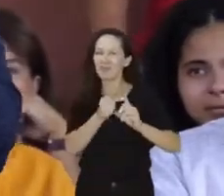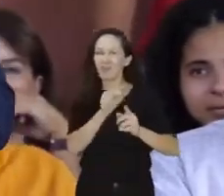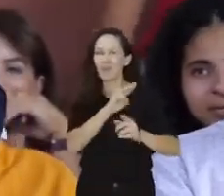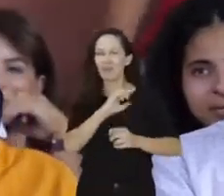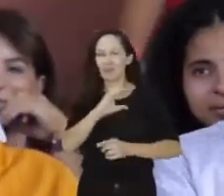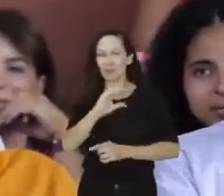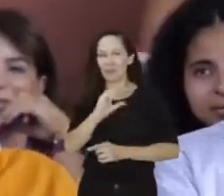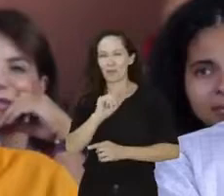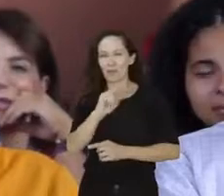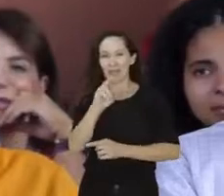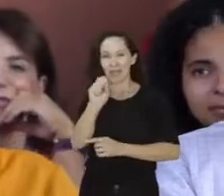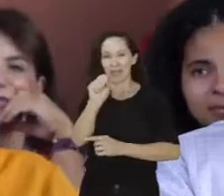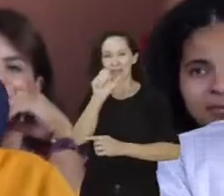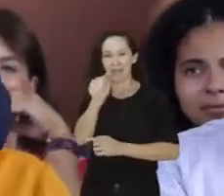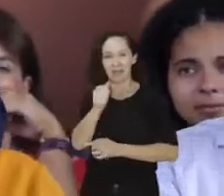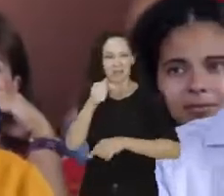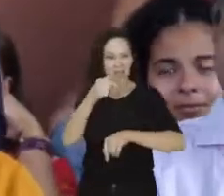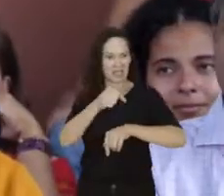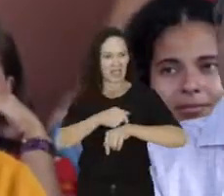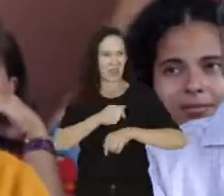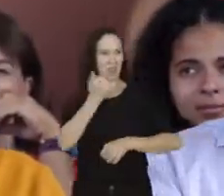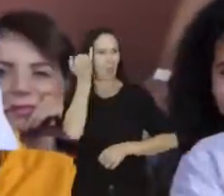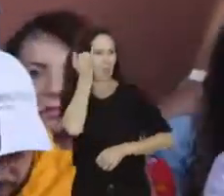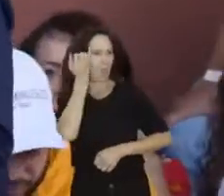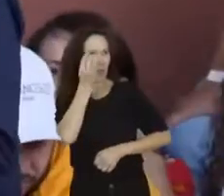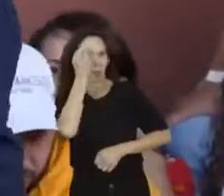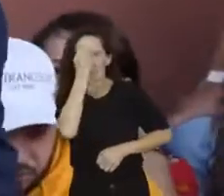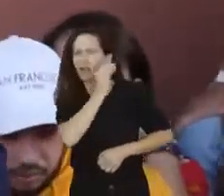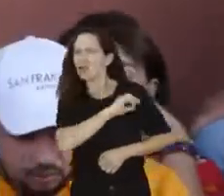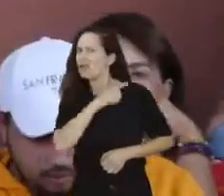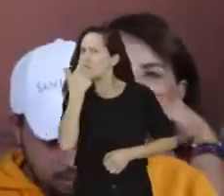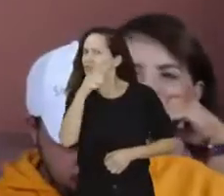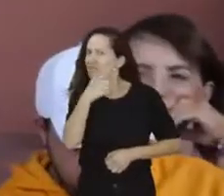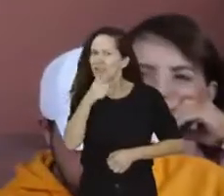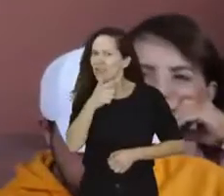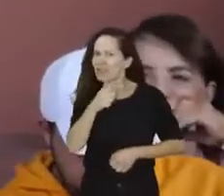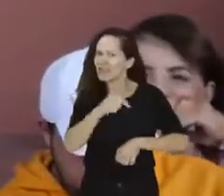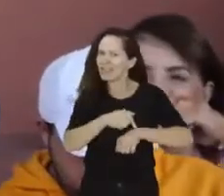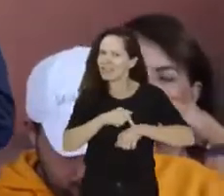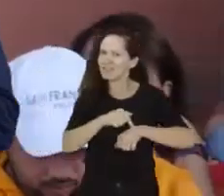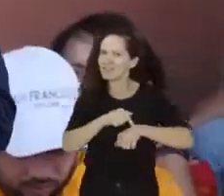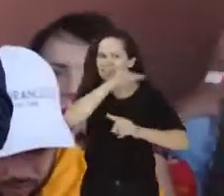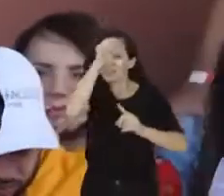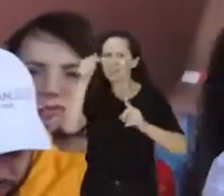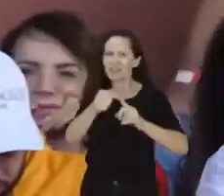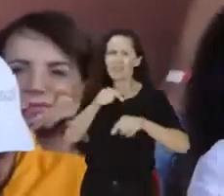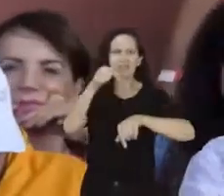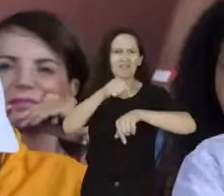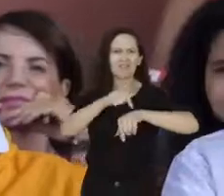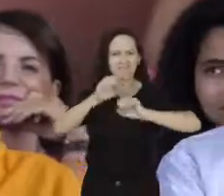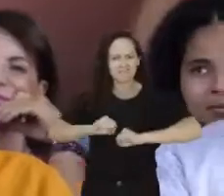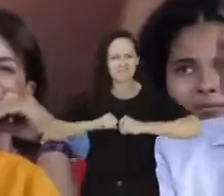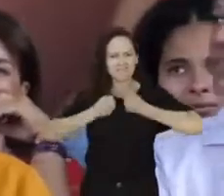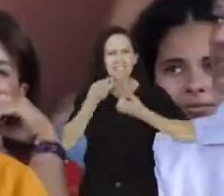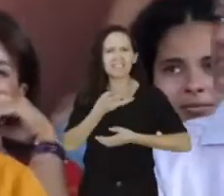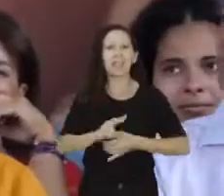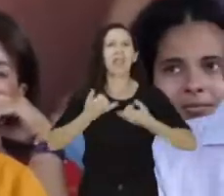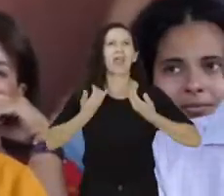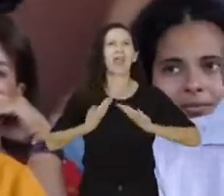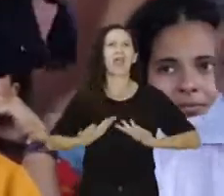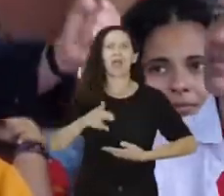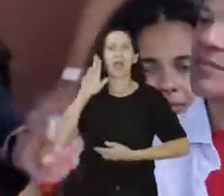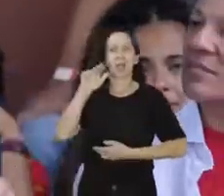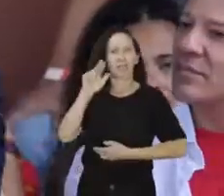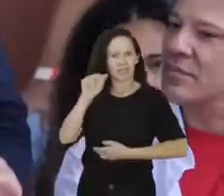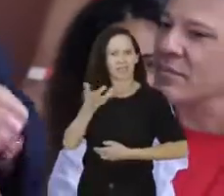ficar com preguiça. Quando a gente tem uma causa, a gente não tem tempo de desanimar. A gente não quer levantar às